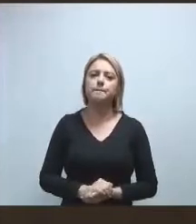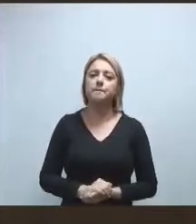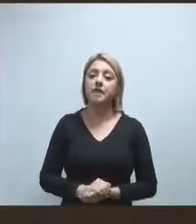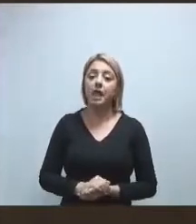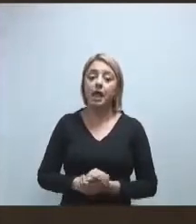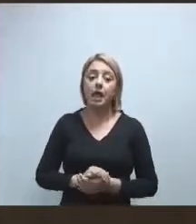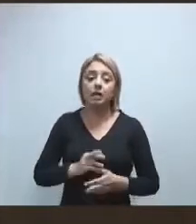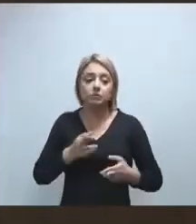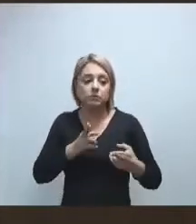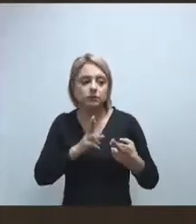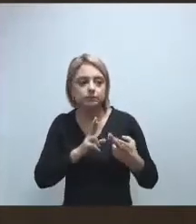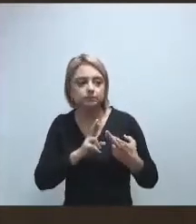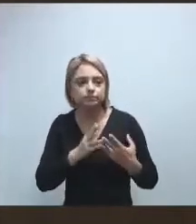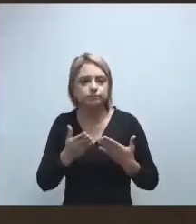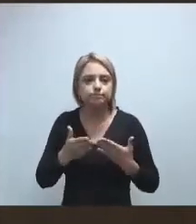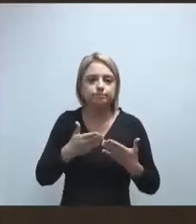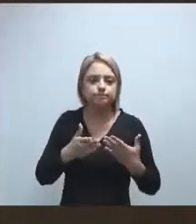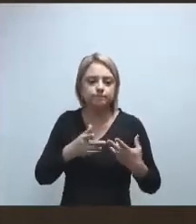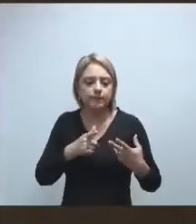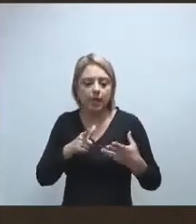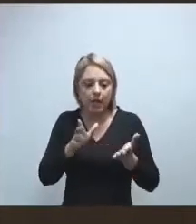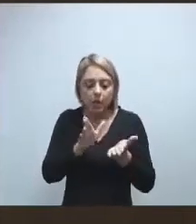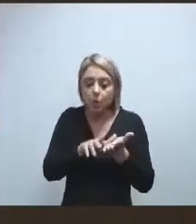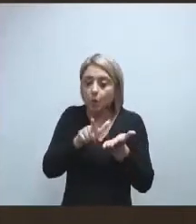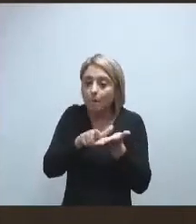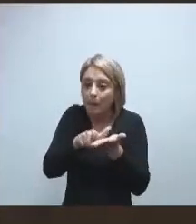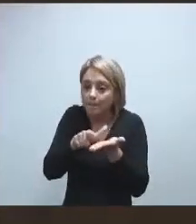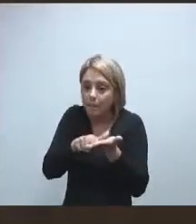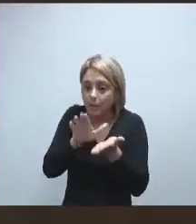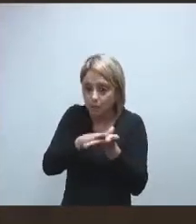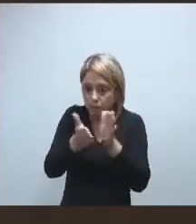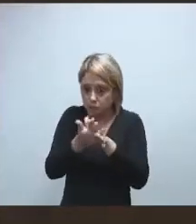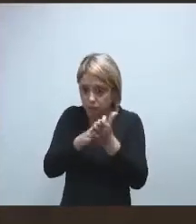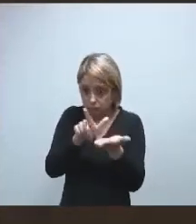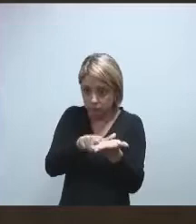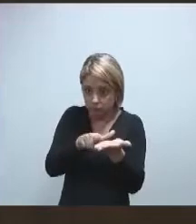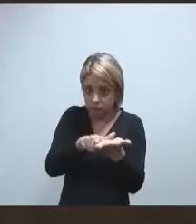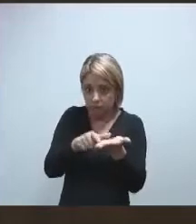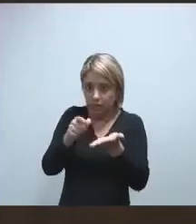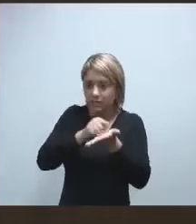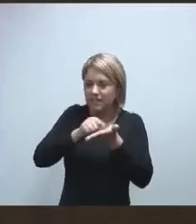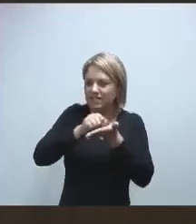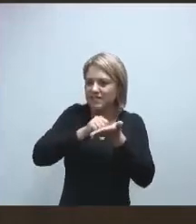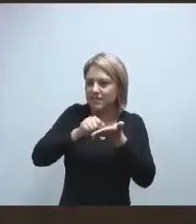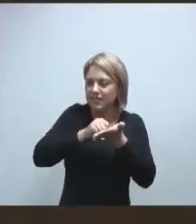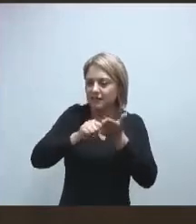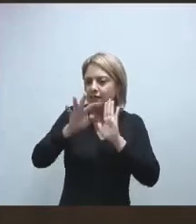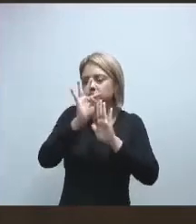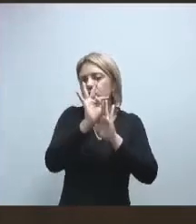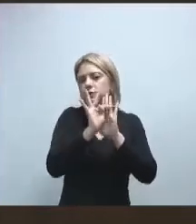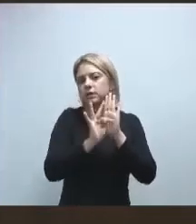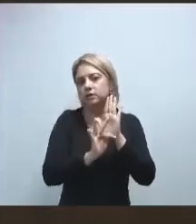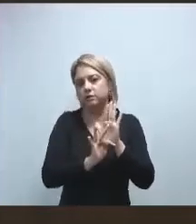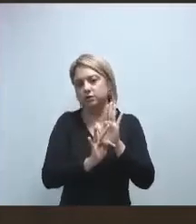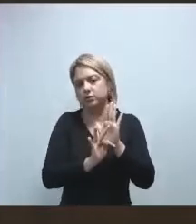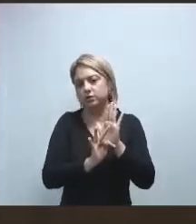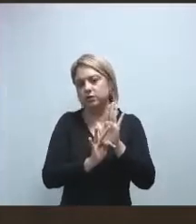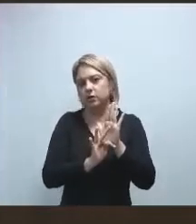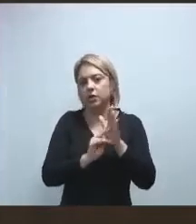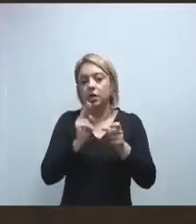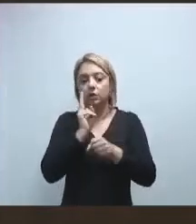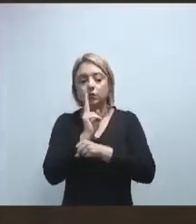papel num guardanapo de papel nós redigimos o texto do